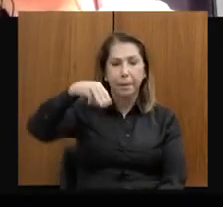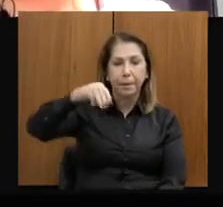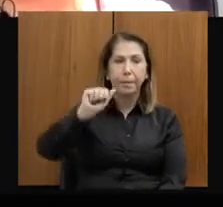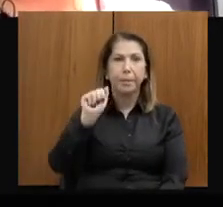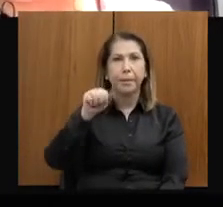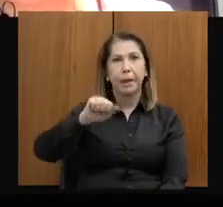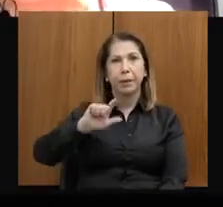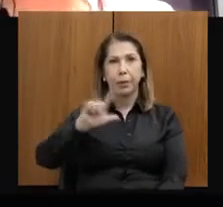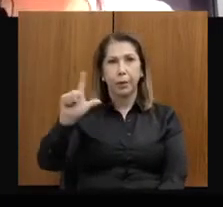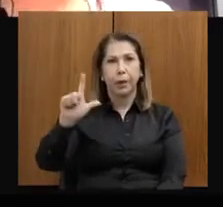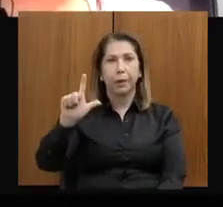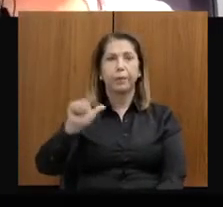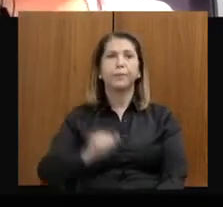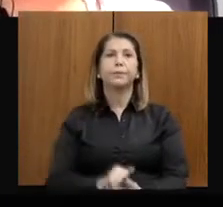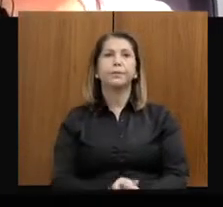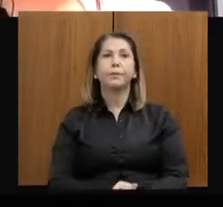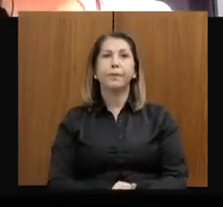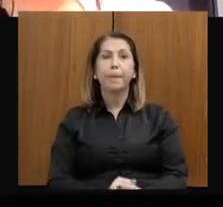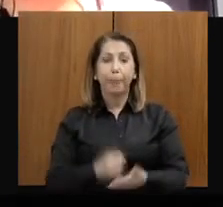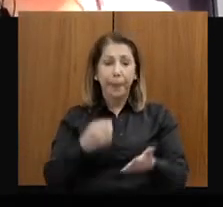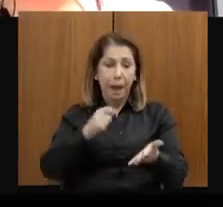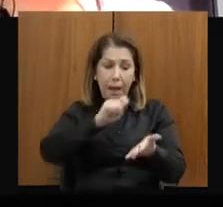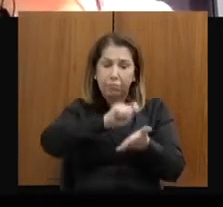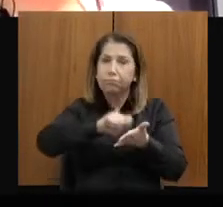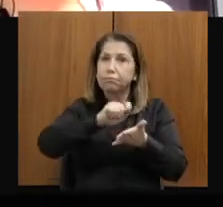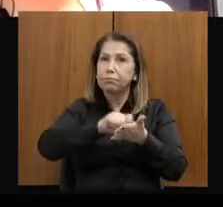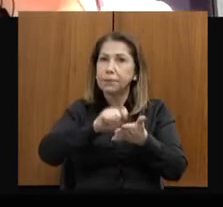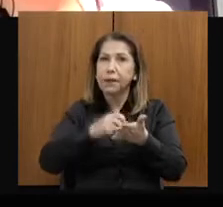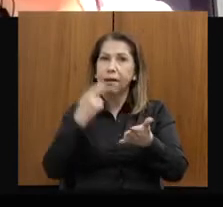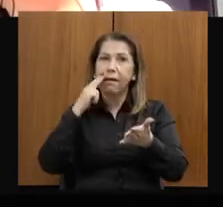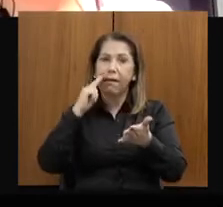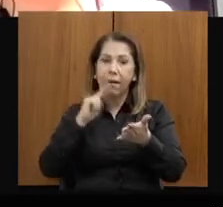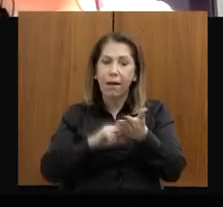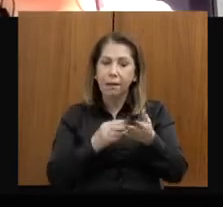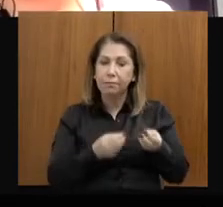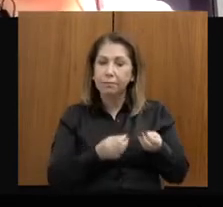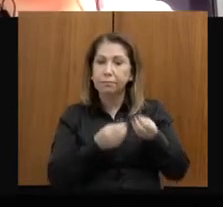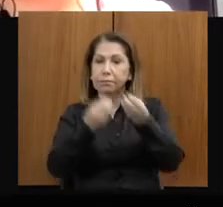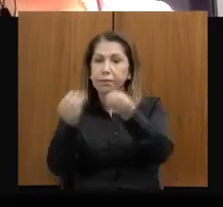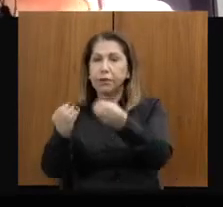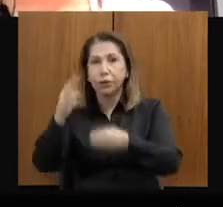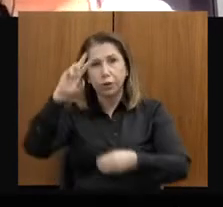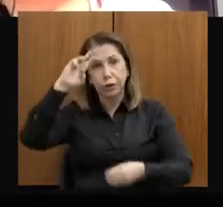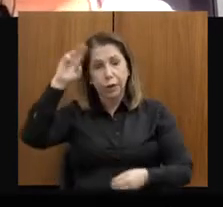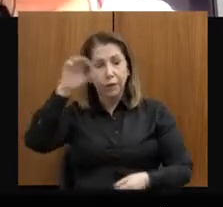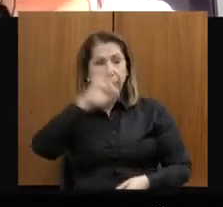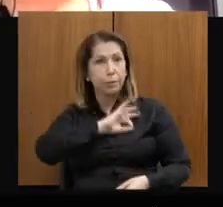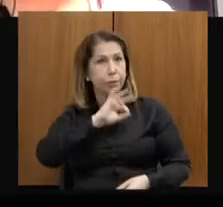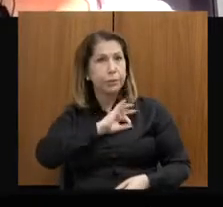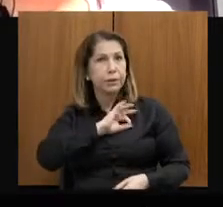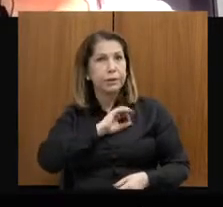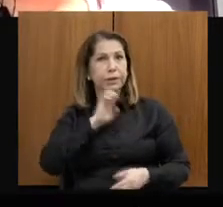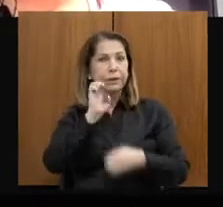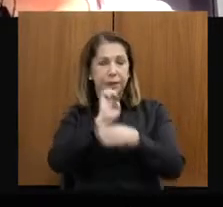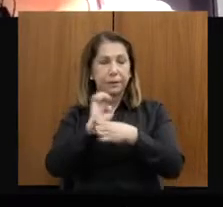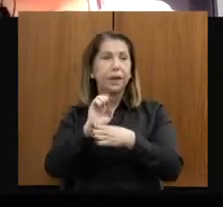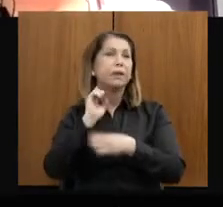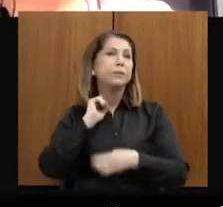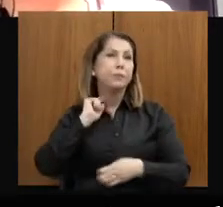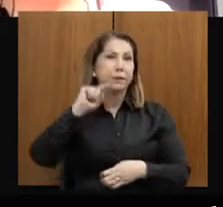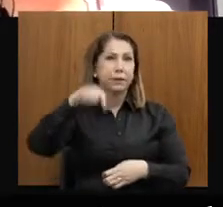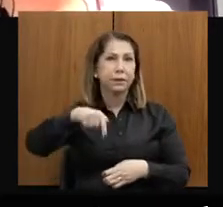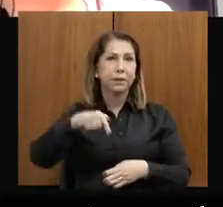Luís Maria ler esta carta foi escrita enviada ao chefe de polícia e do Estado de Minas